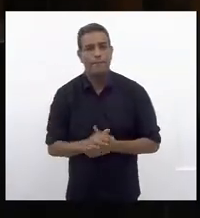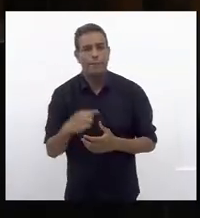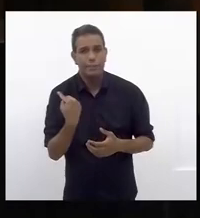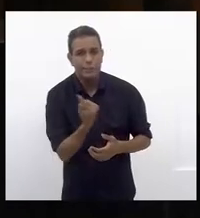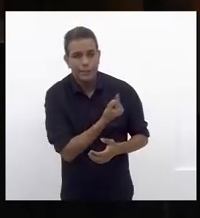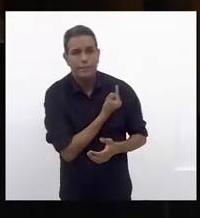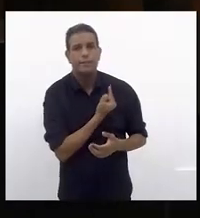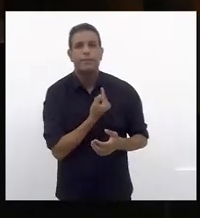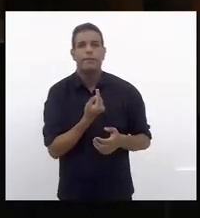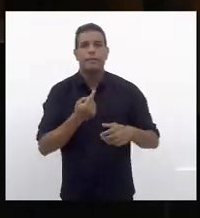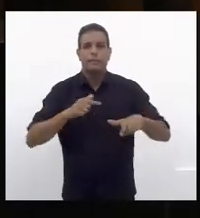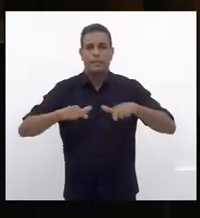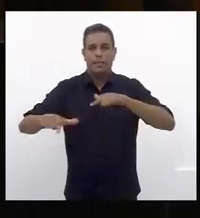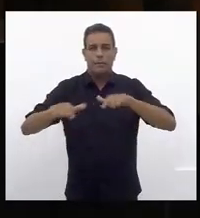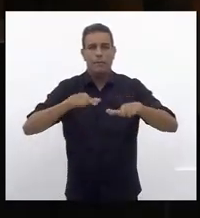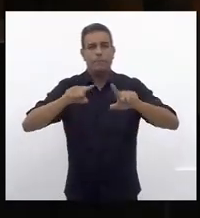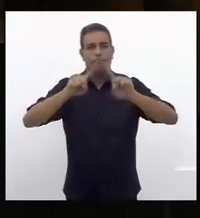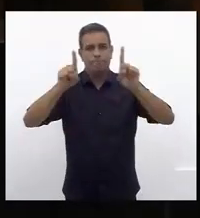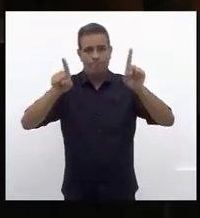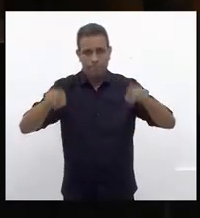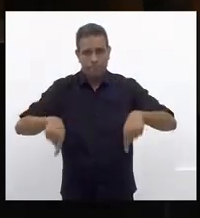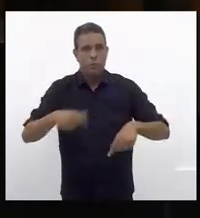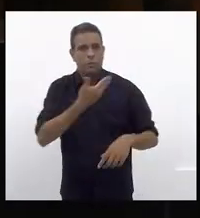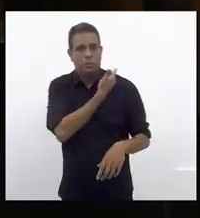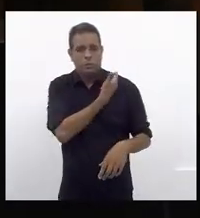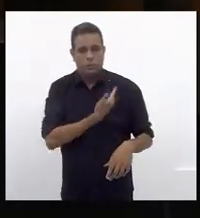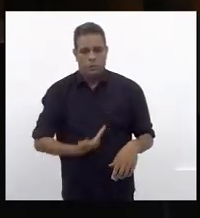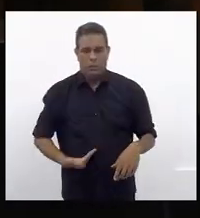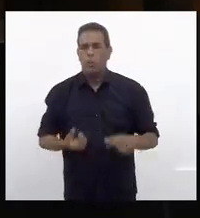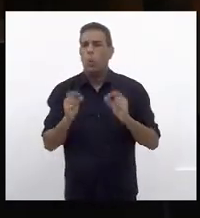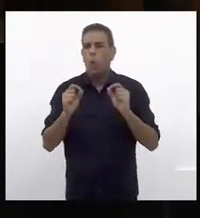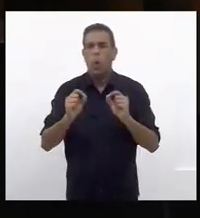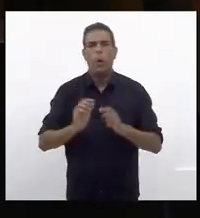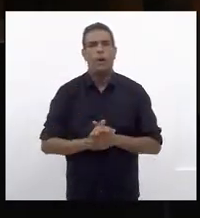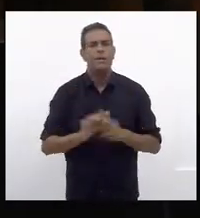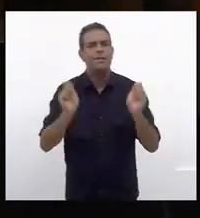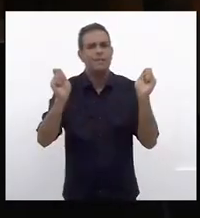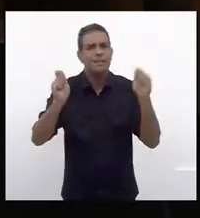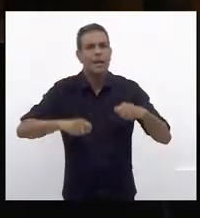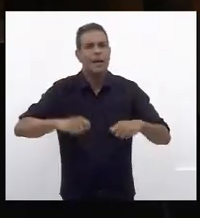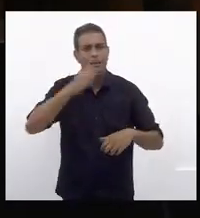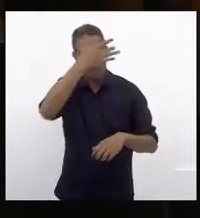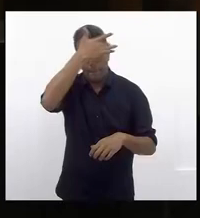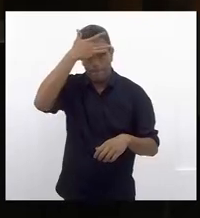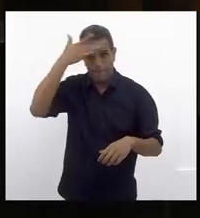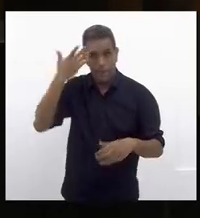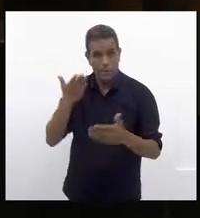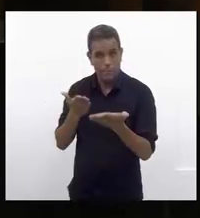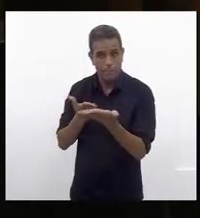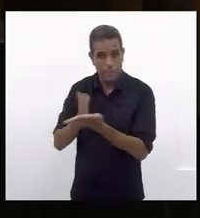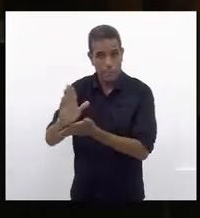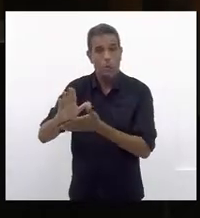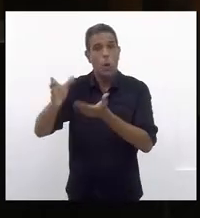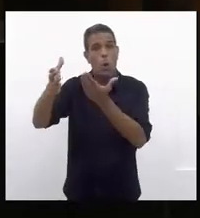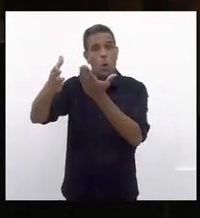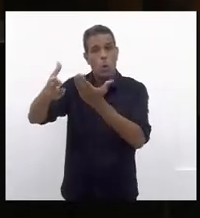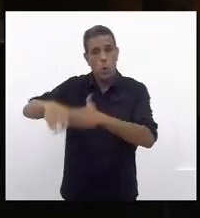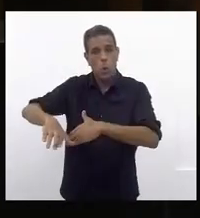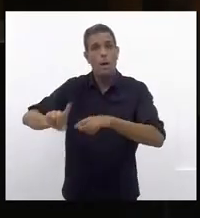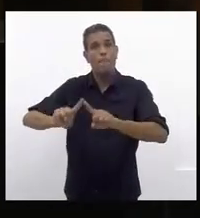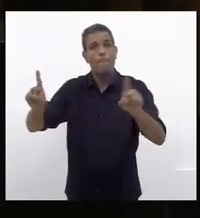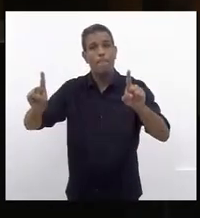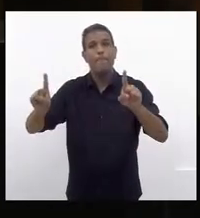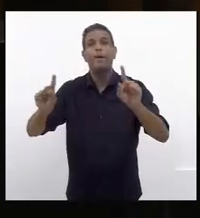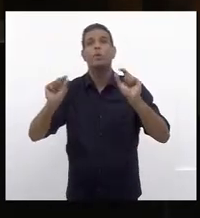sentido, o empregado público, e aí explicar para as pessoas, é aquela pessoa aprovada em concurso público, porém